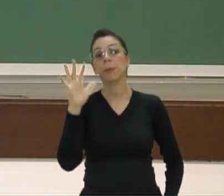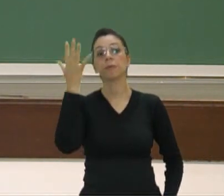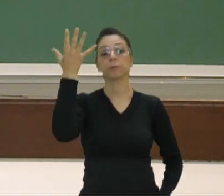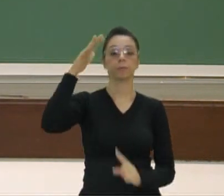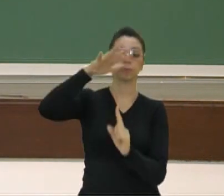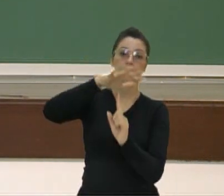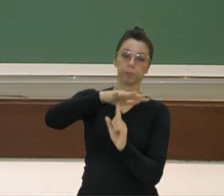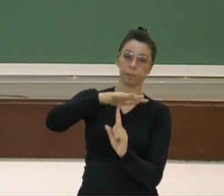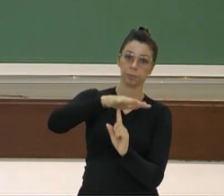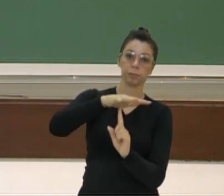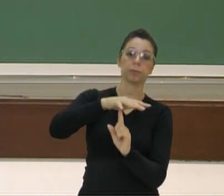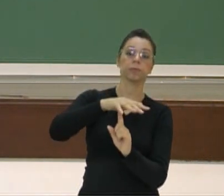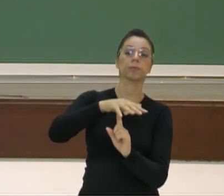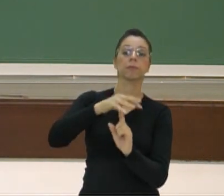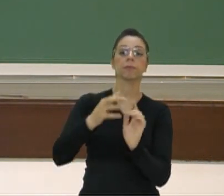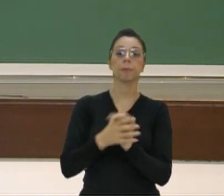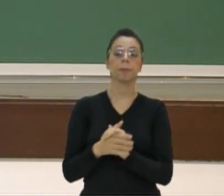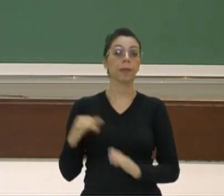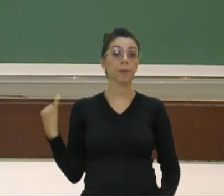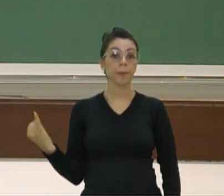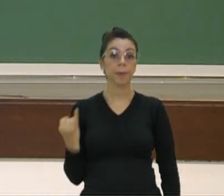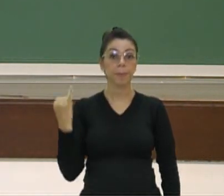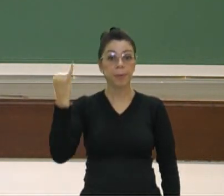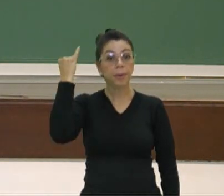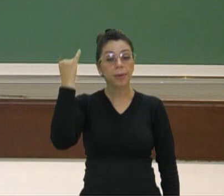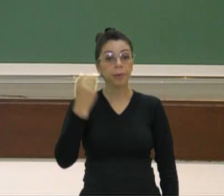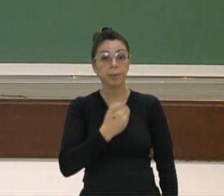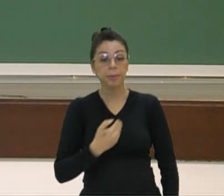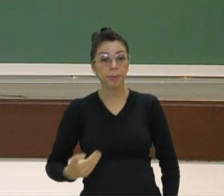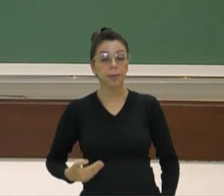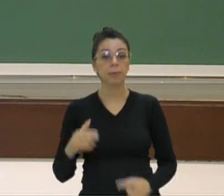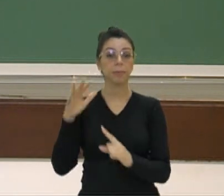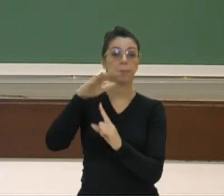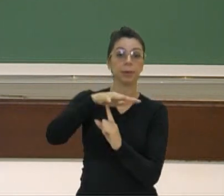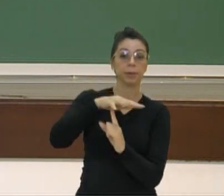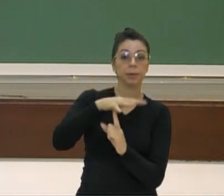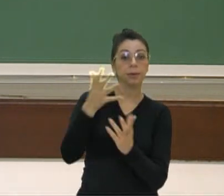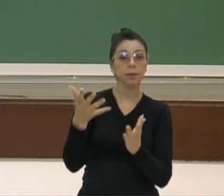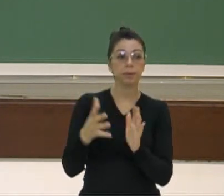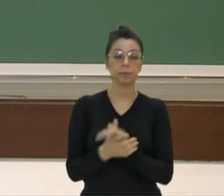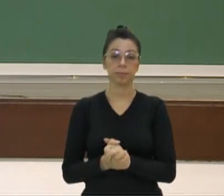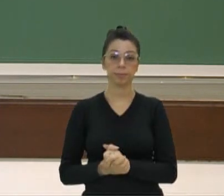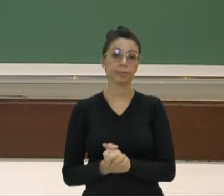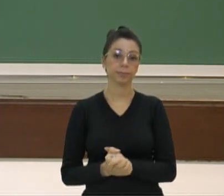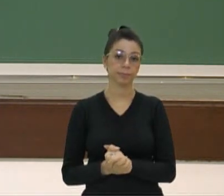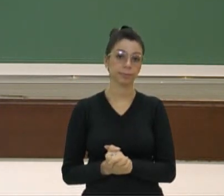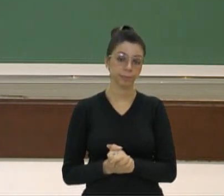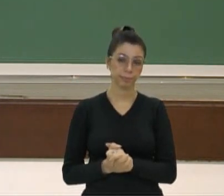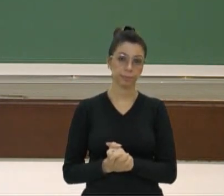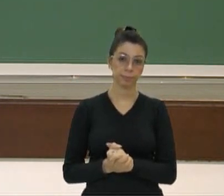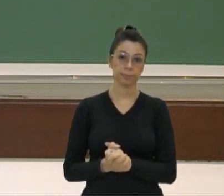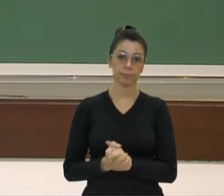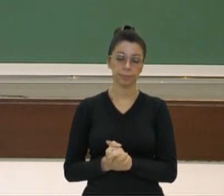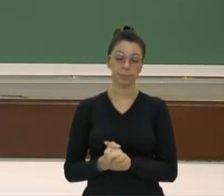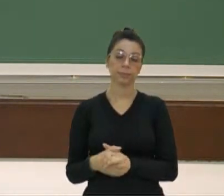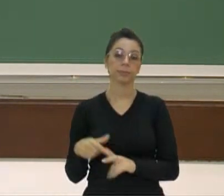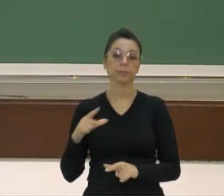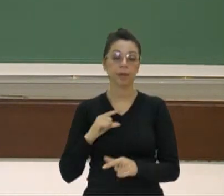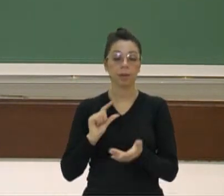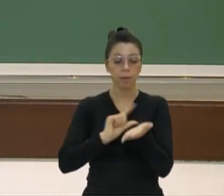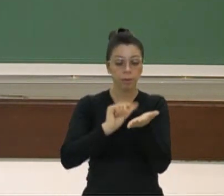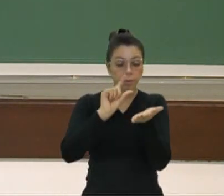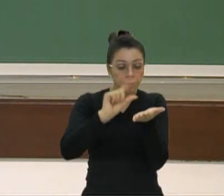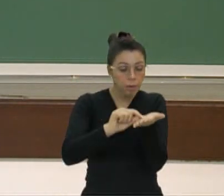Paraná, isso ressalta a importância do Paraná, que se mostra da seguinte maneira: Dentro de alguns dados coletados, a